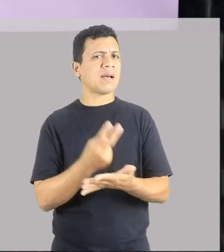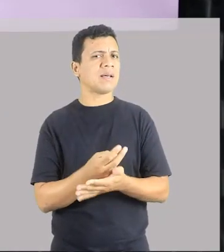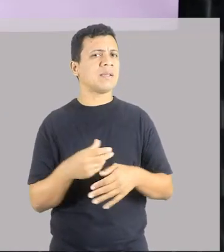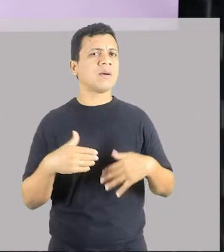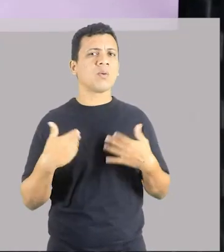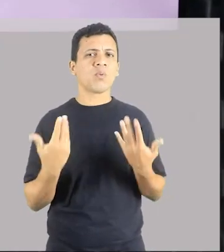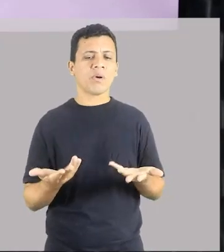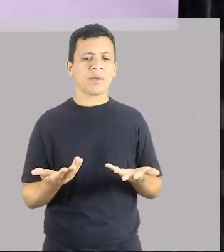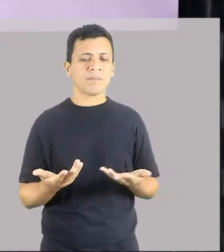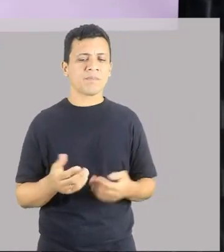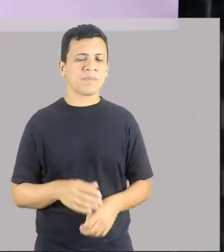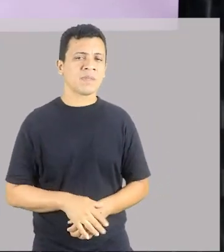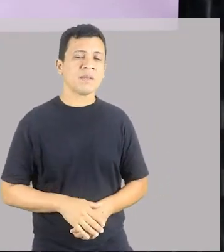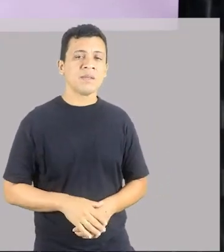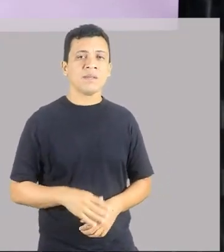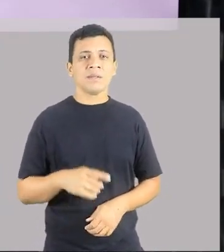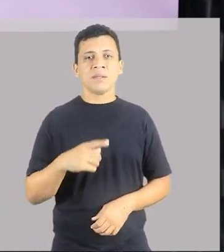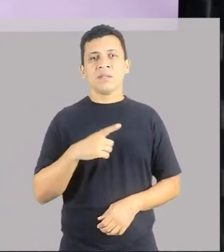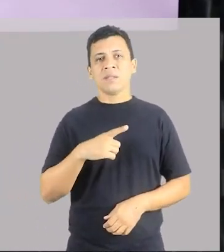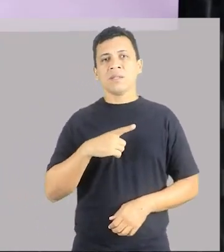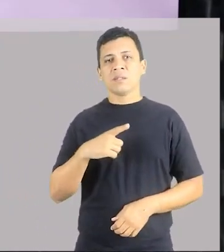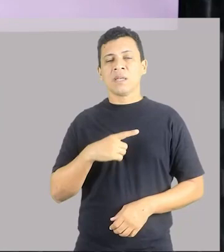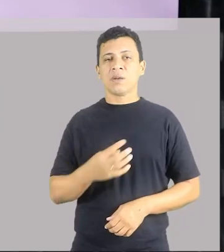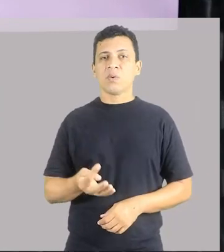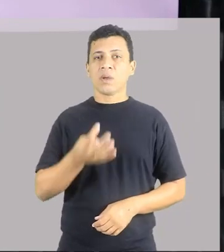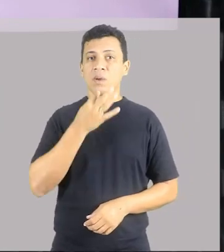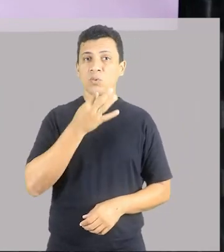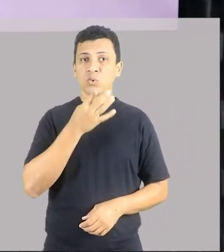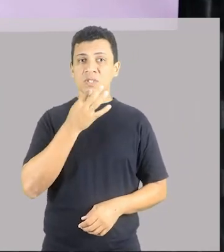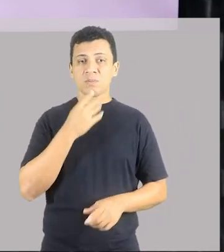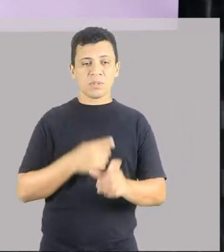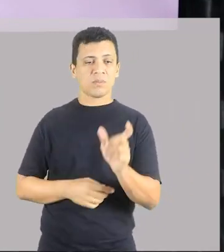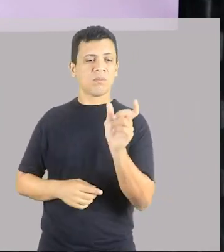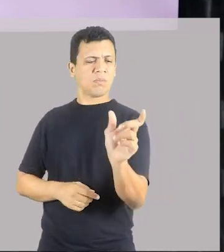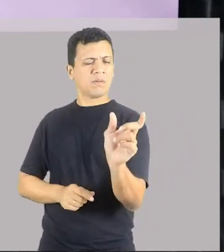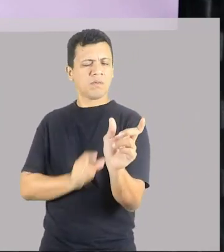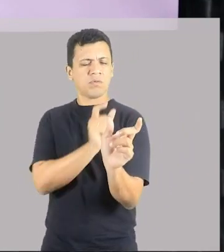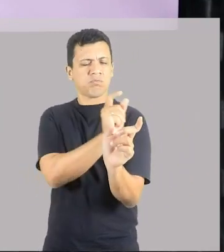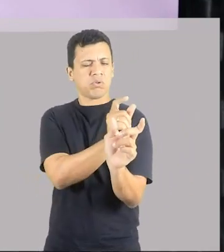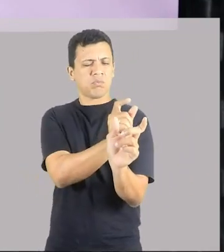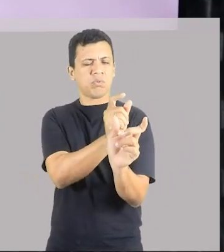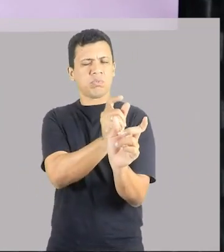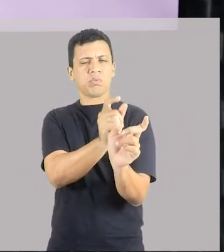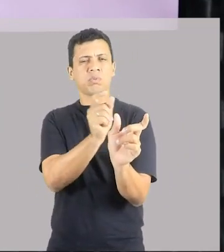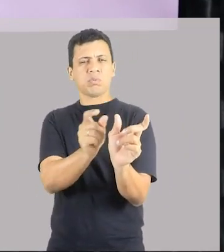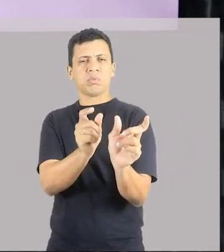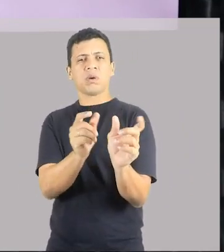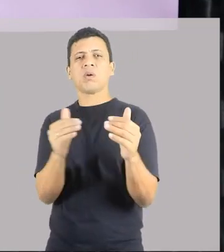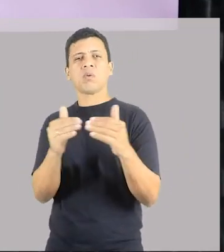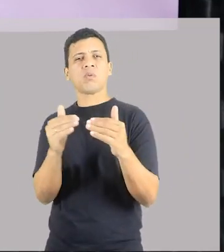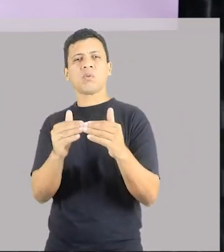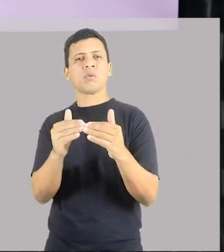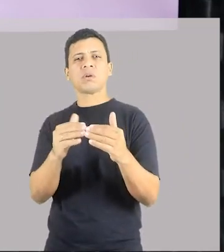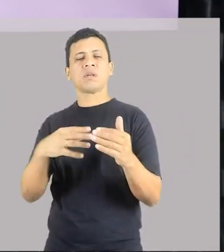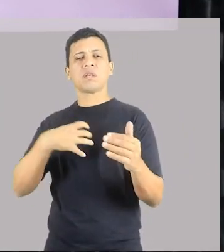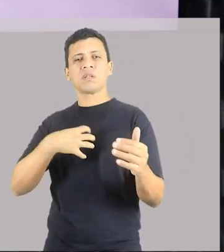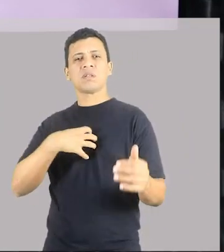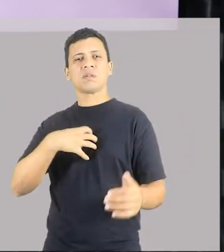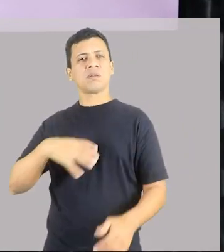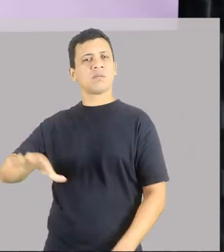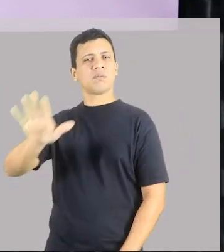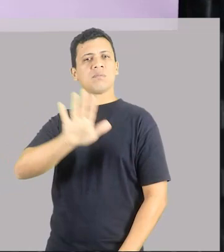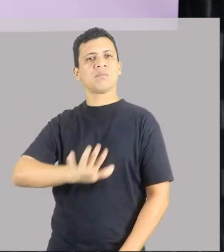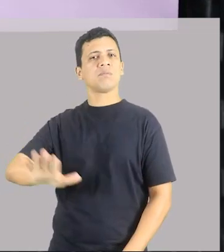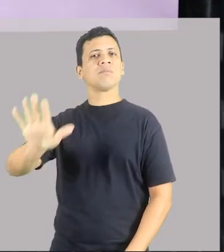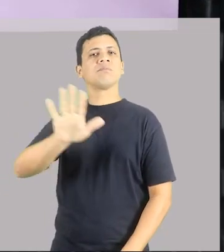inadequada aqui ele associa o reconhecimento da estrutura de palavras certo com a referência semântica porque aqui